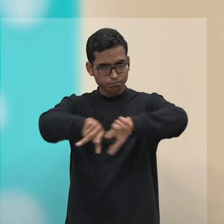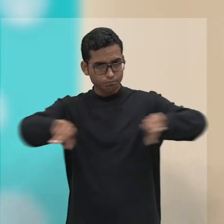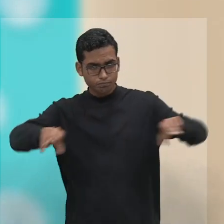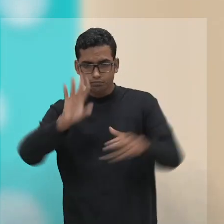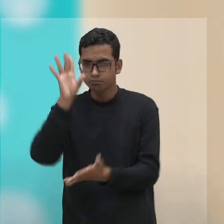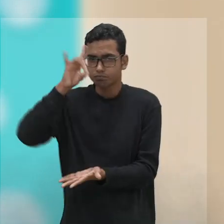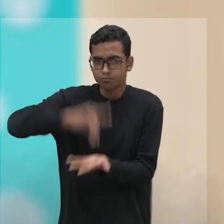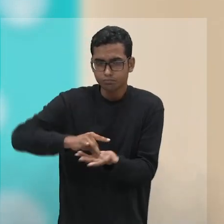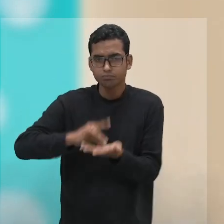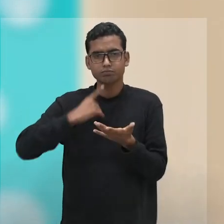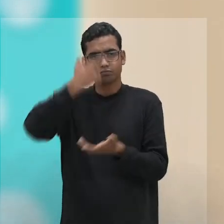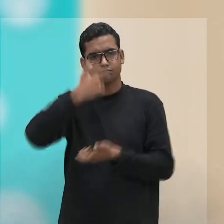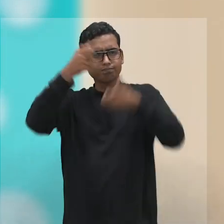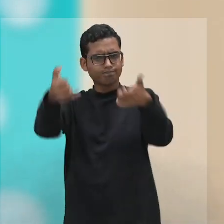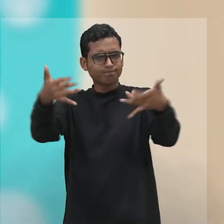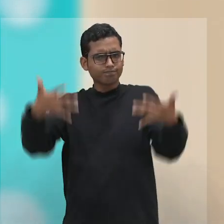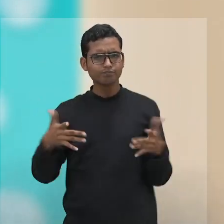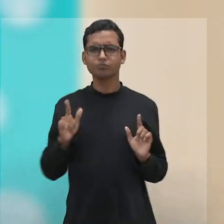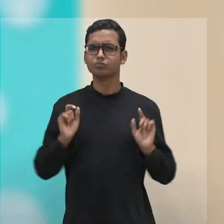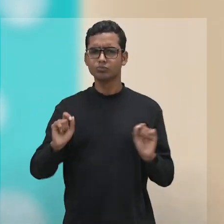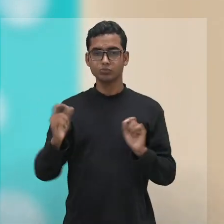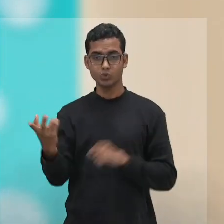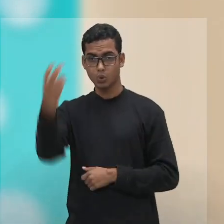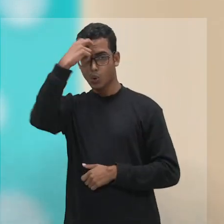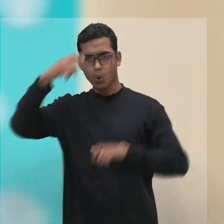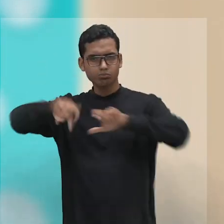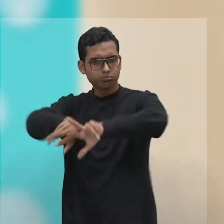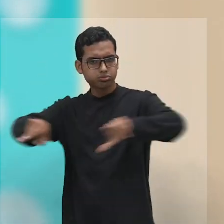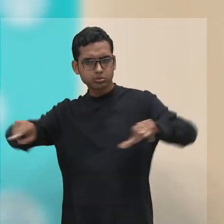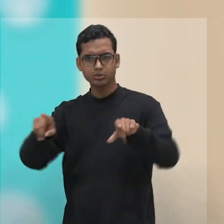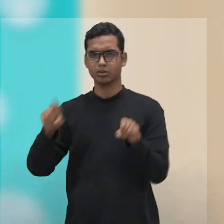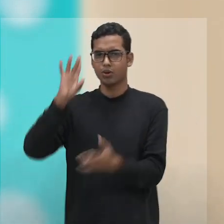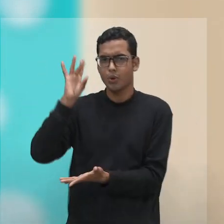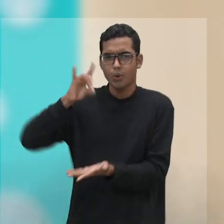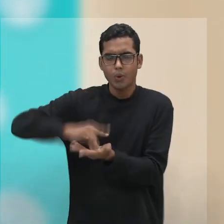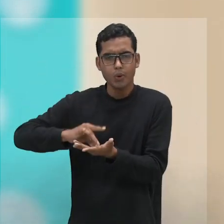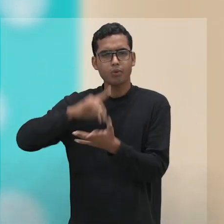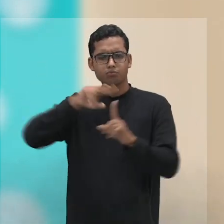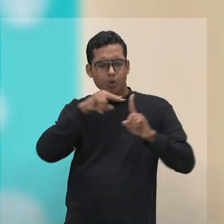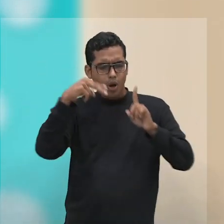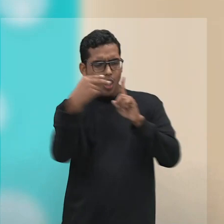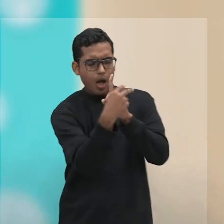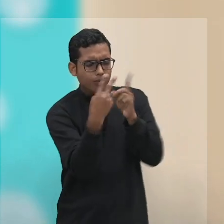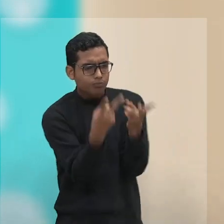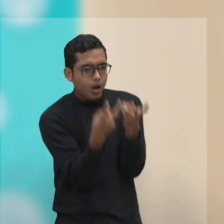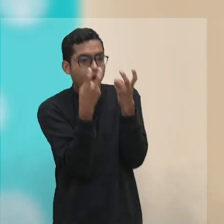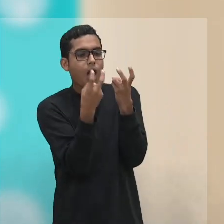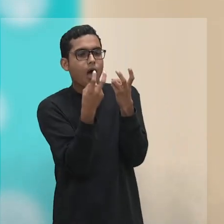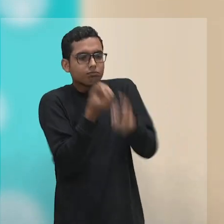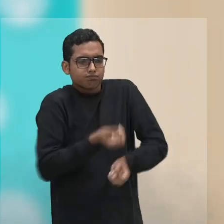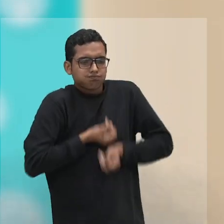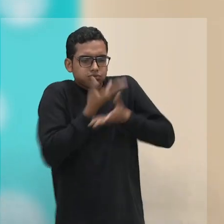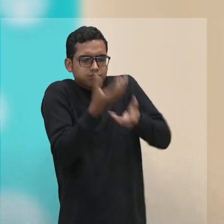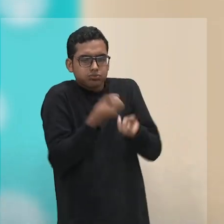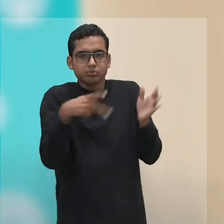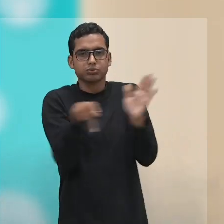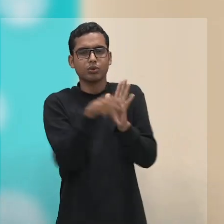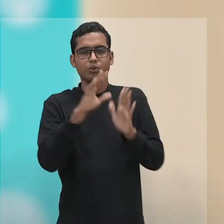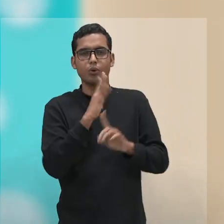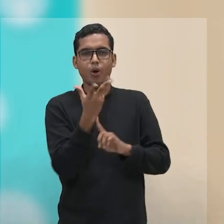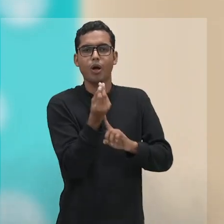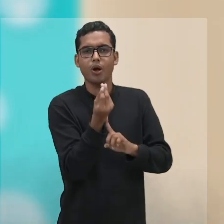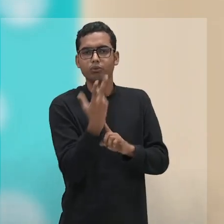multiculturalidade, eu estou falando de diferentes culturas, uma forma de ver aquela expressão cultural. Eu